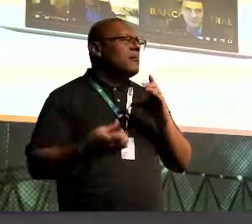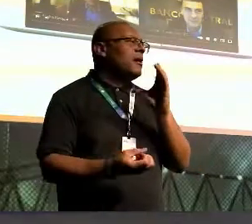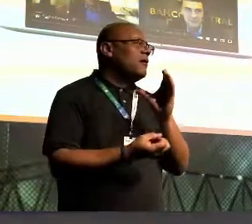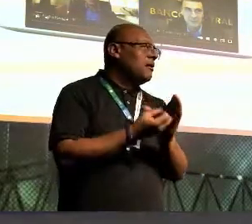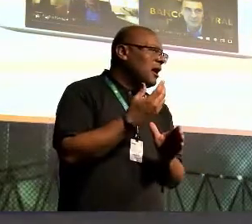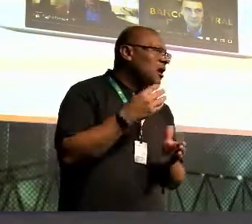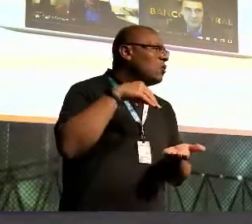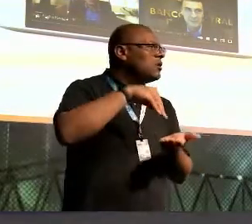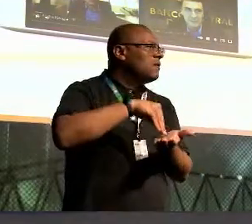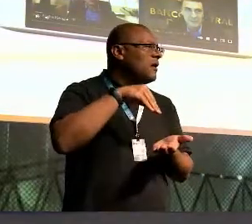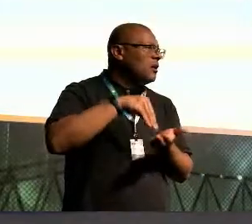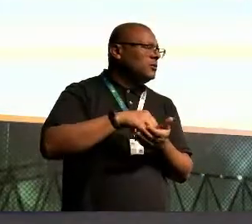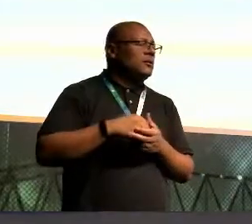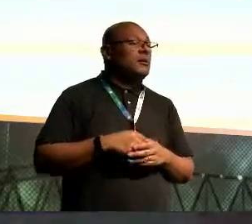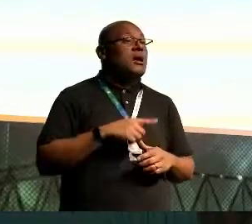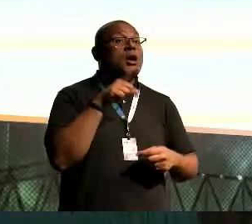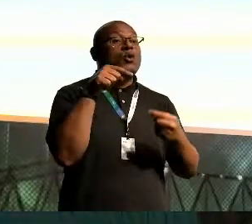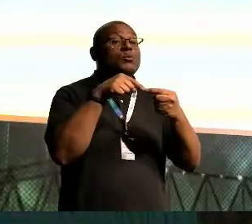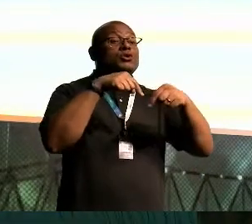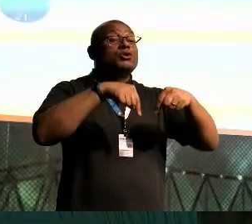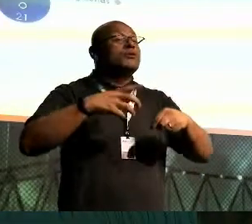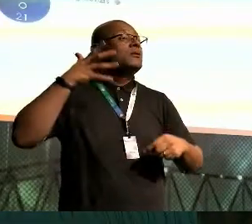que falta. Essa é a ideia aqui.